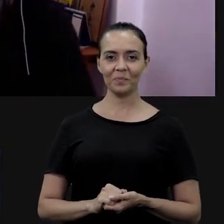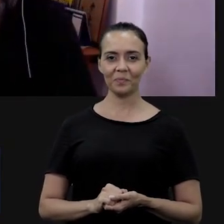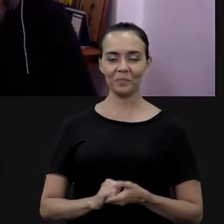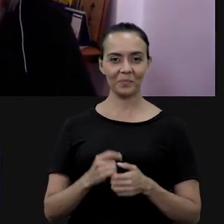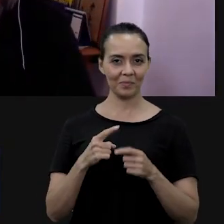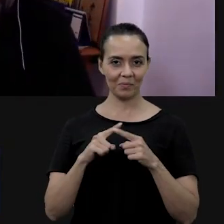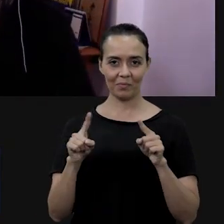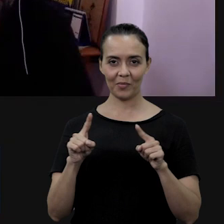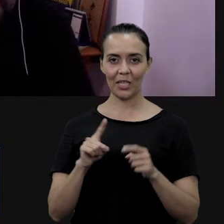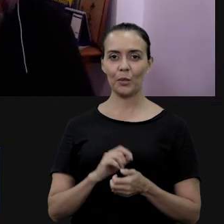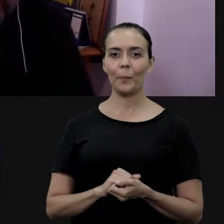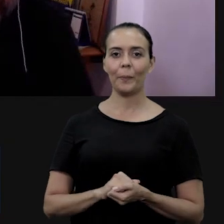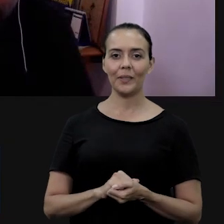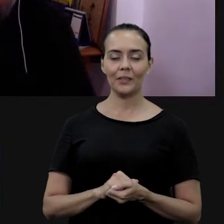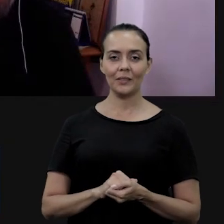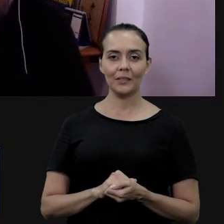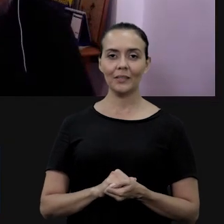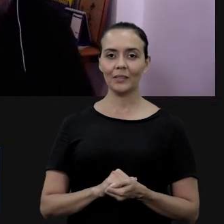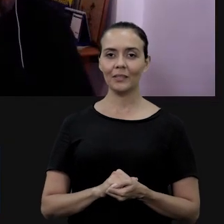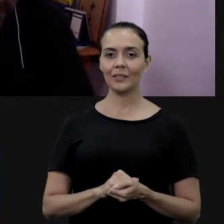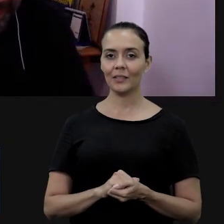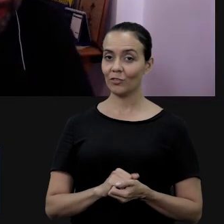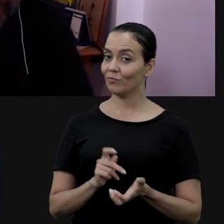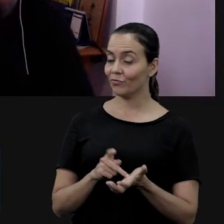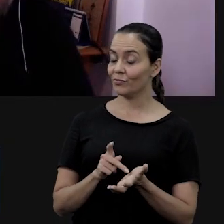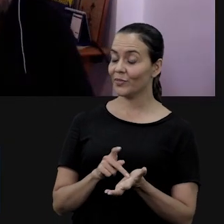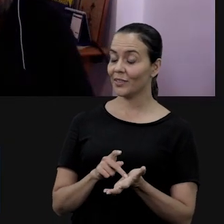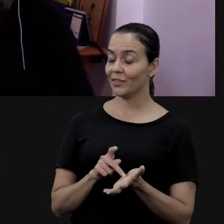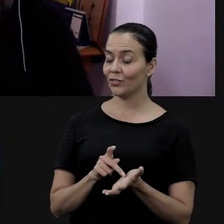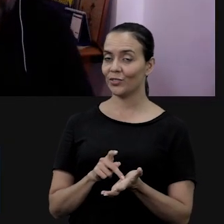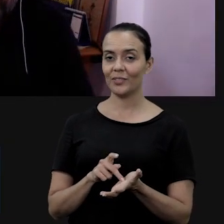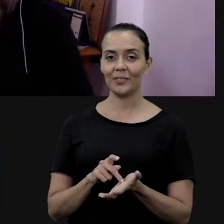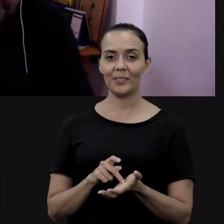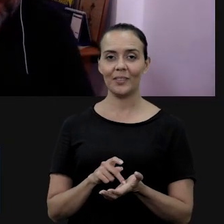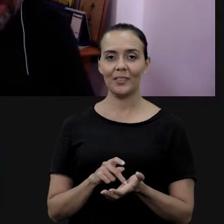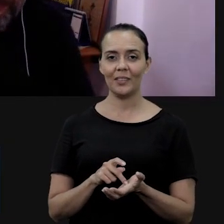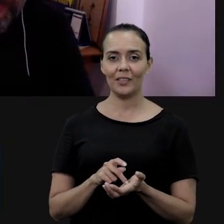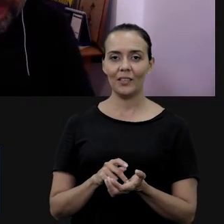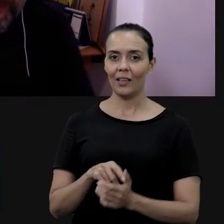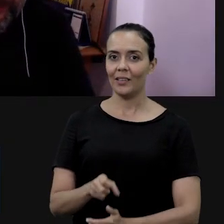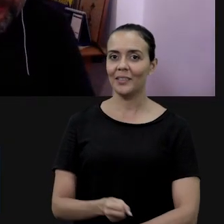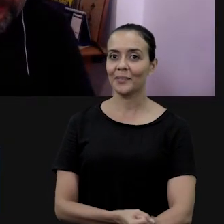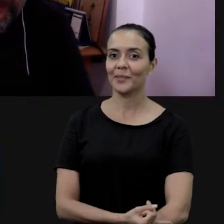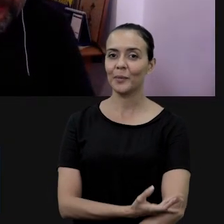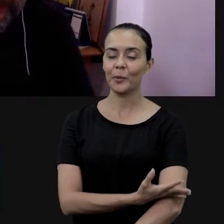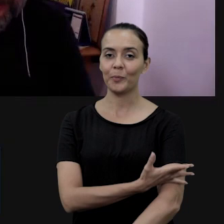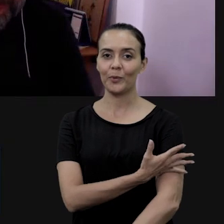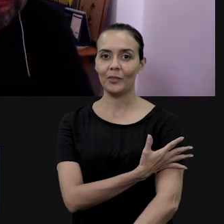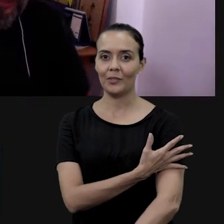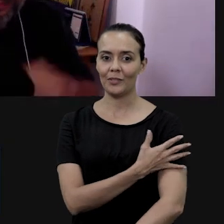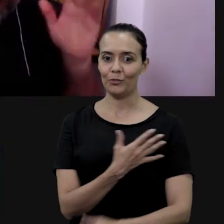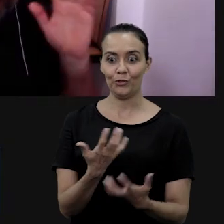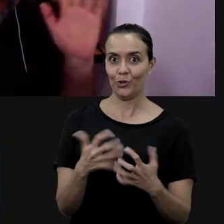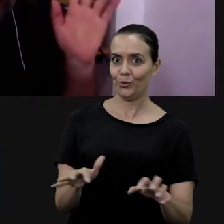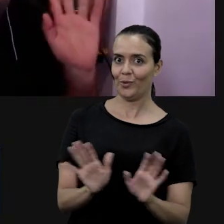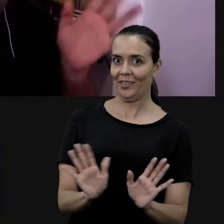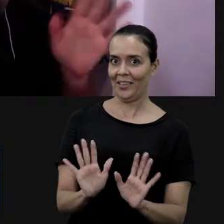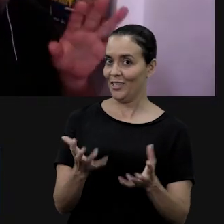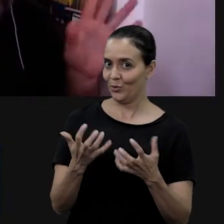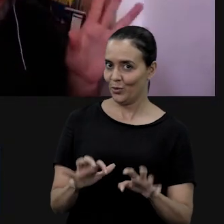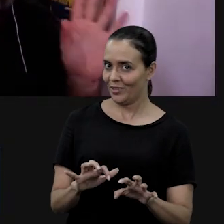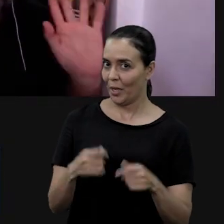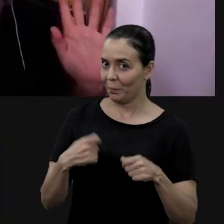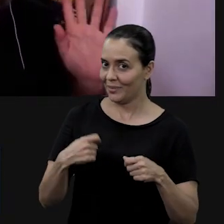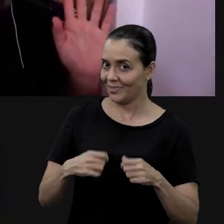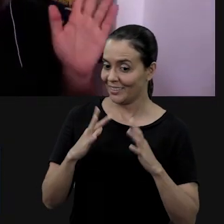né? tomada, né, cara? Mas realmente é um. essa emoção a gente busca